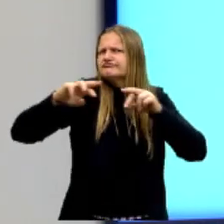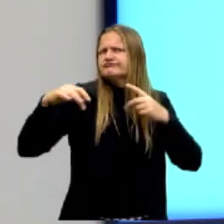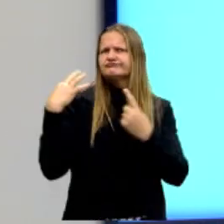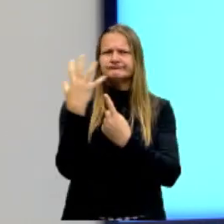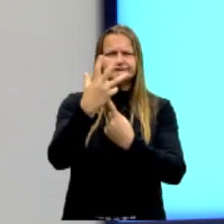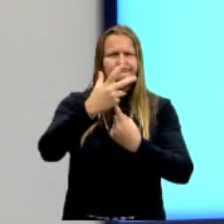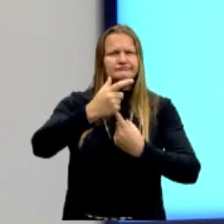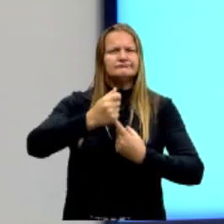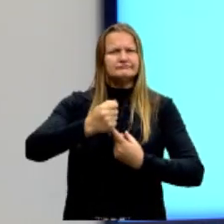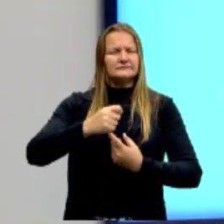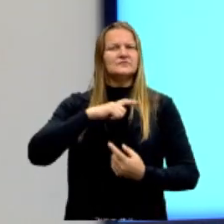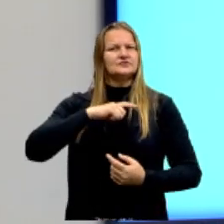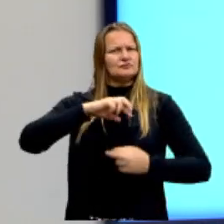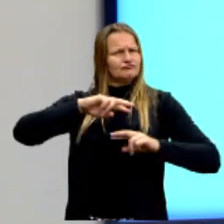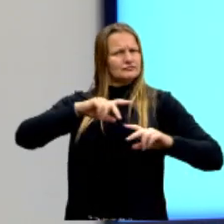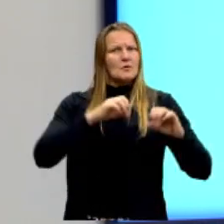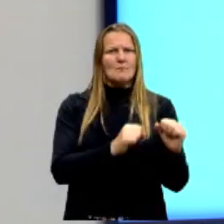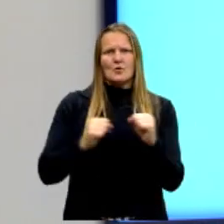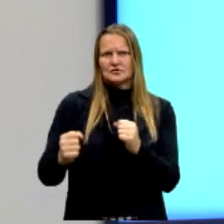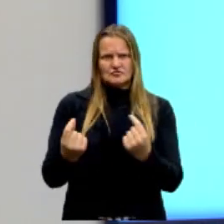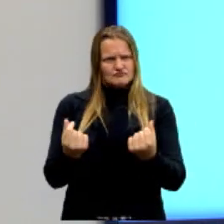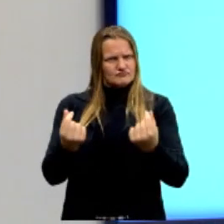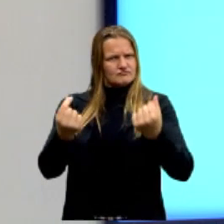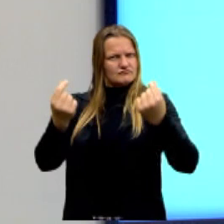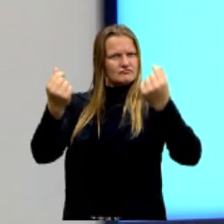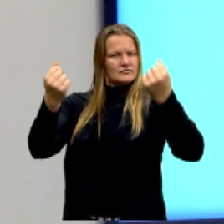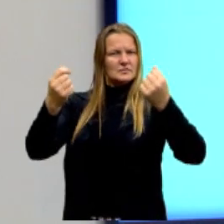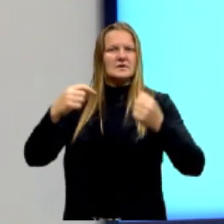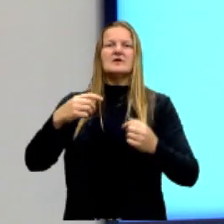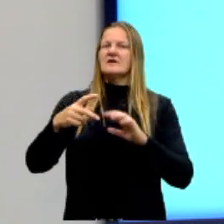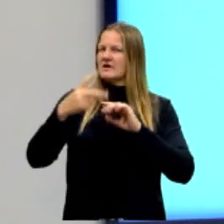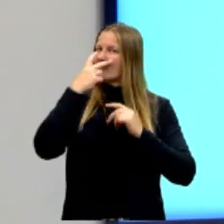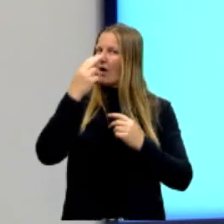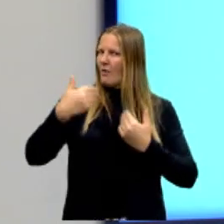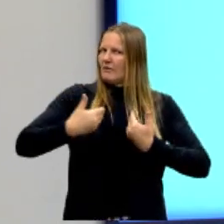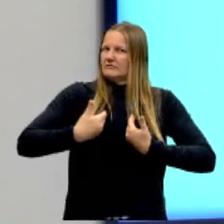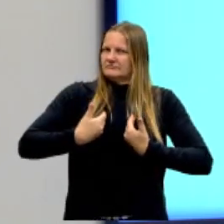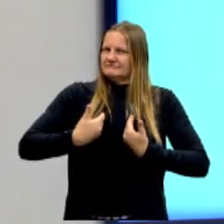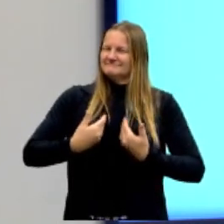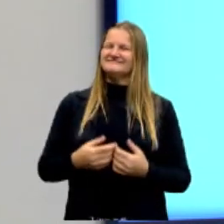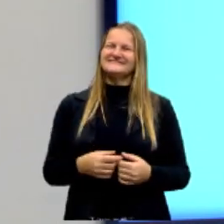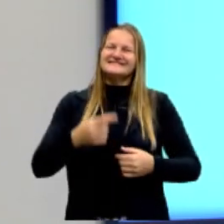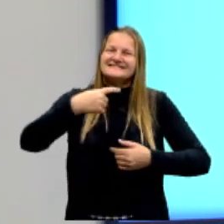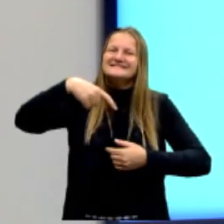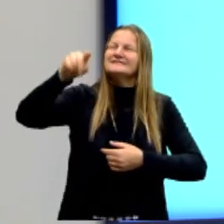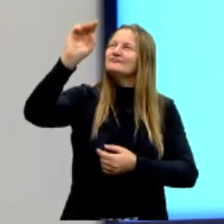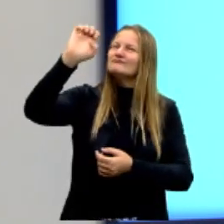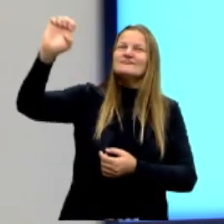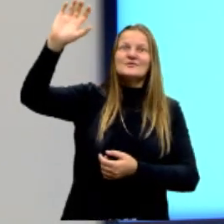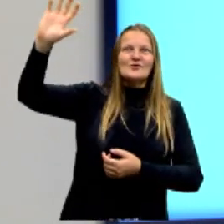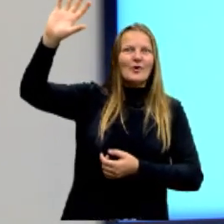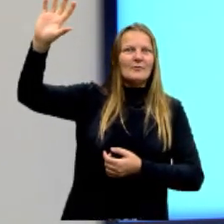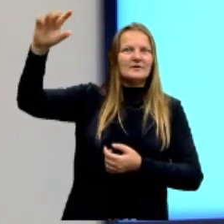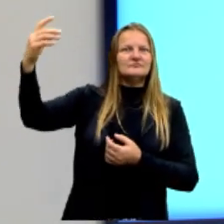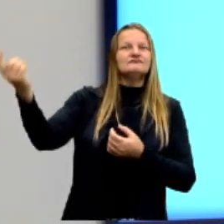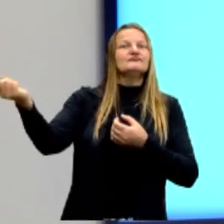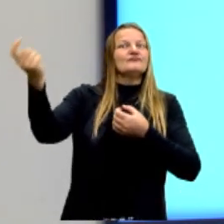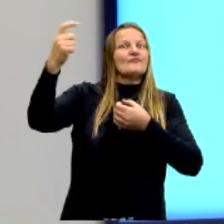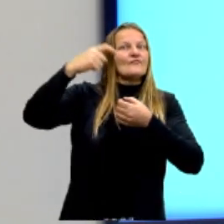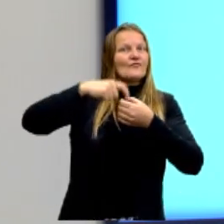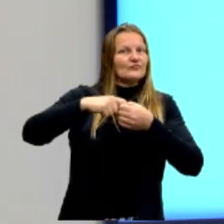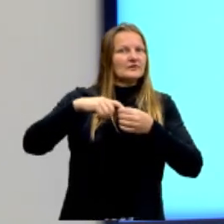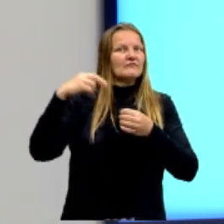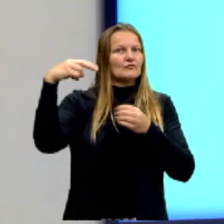obviamente que tinham poder econômico assim como eu e iam para Europa obviamente